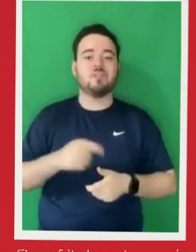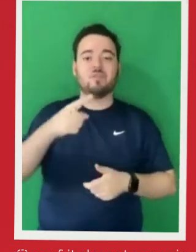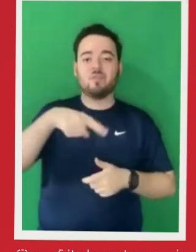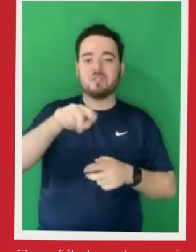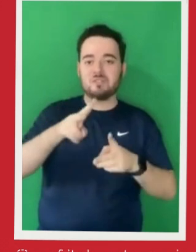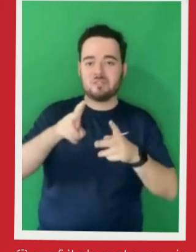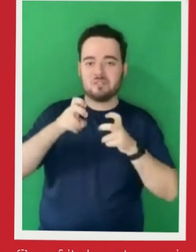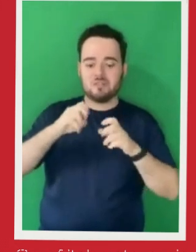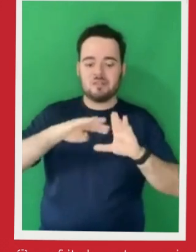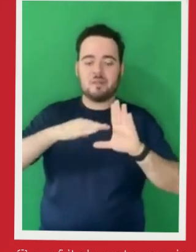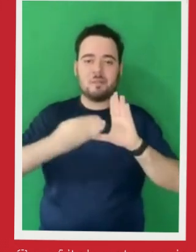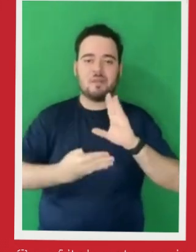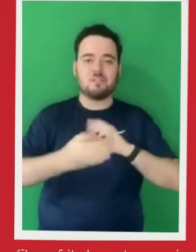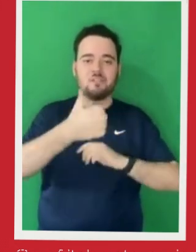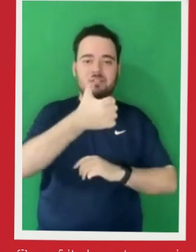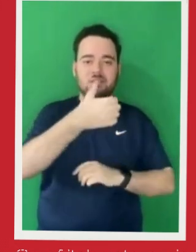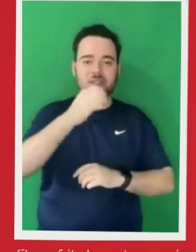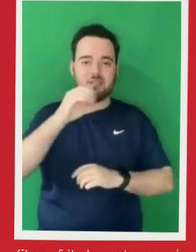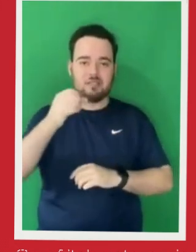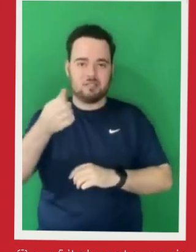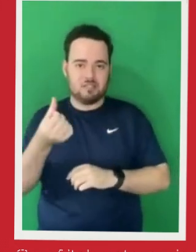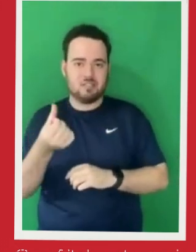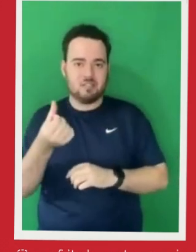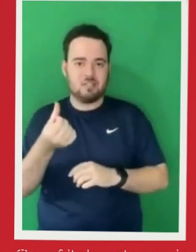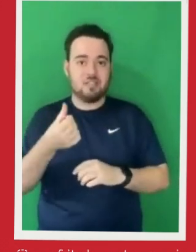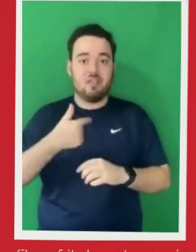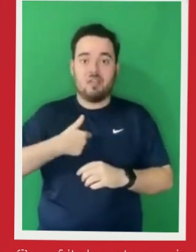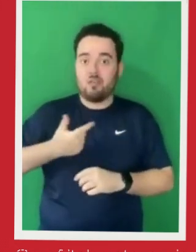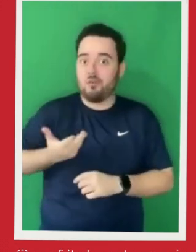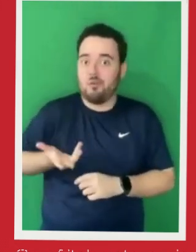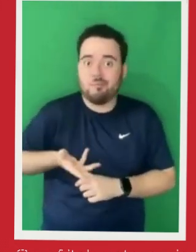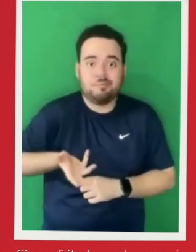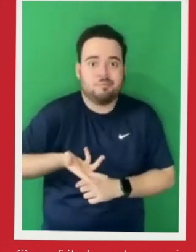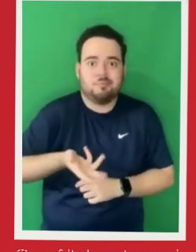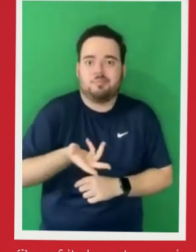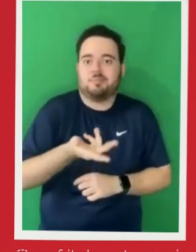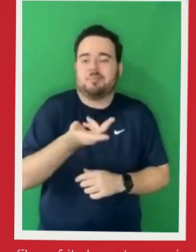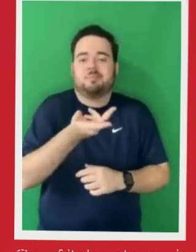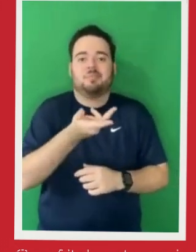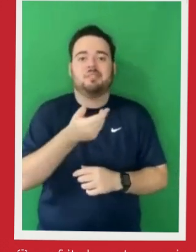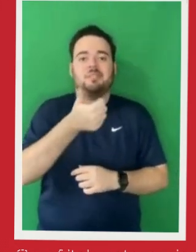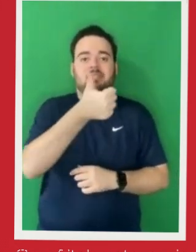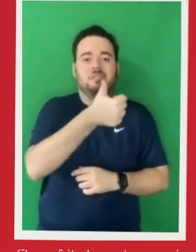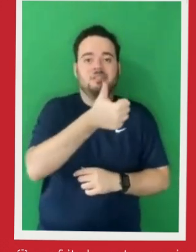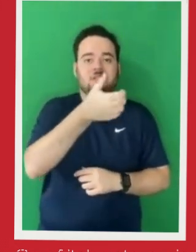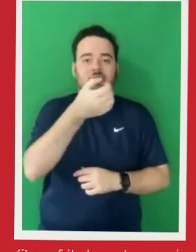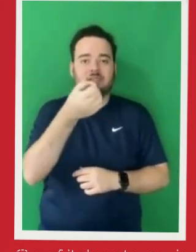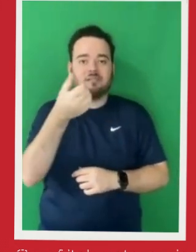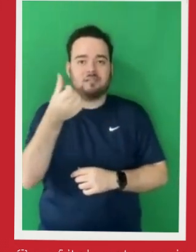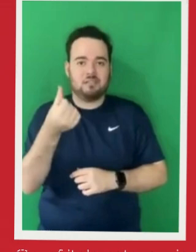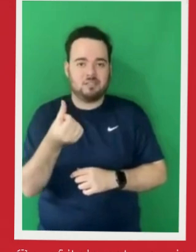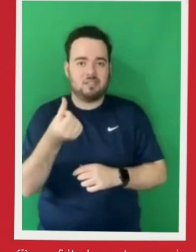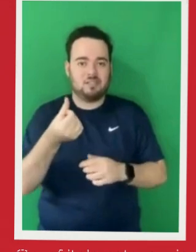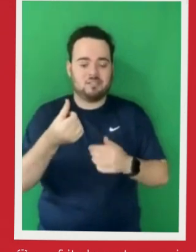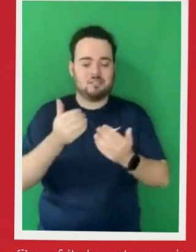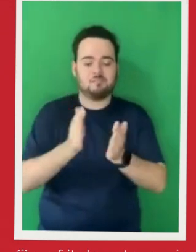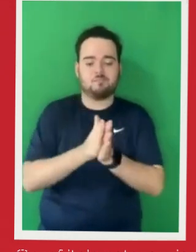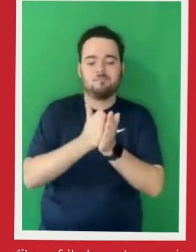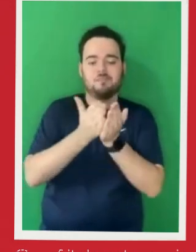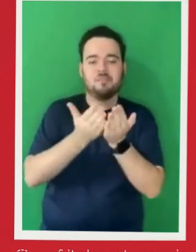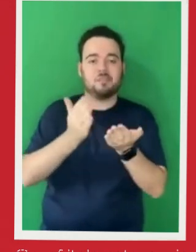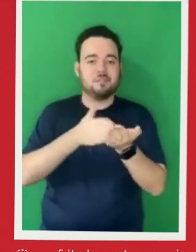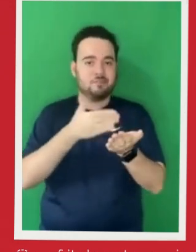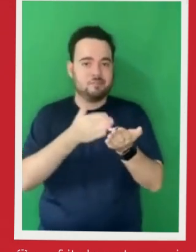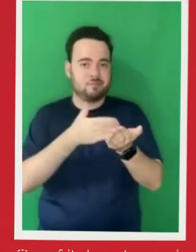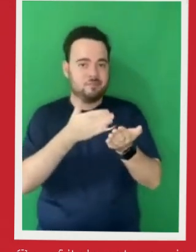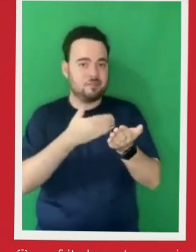vão ver que na página 106, eu disse, hoje eu tô assim, indo sem respirar, que na página 106, abram comigo,